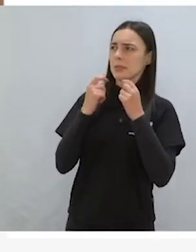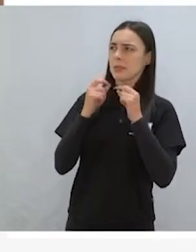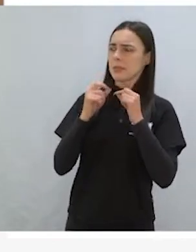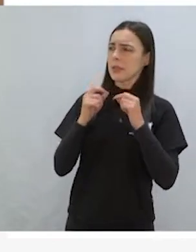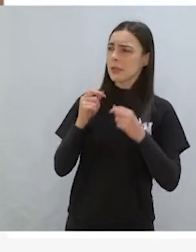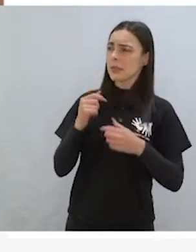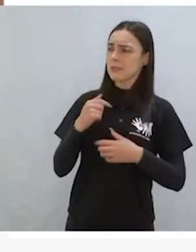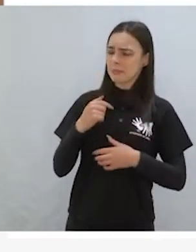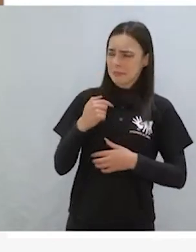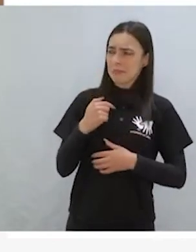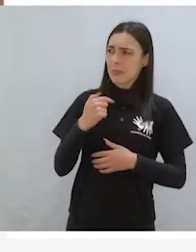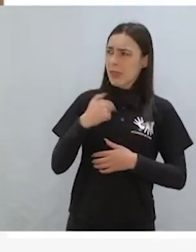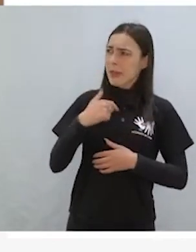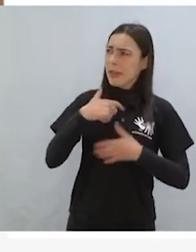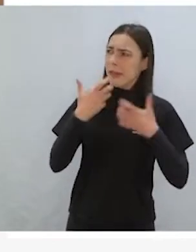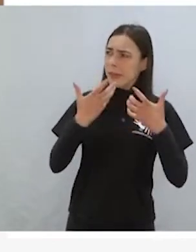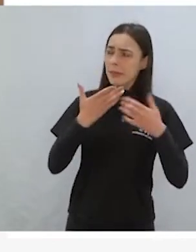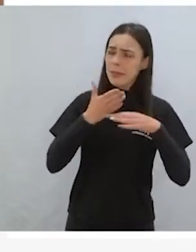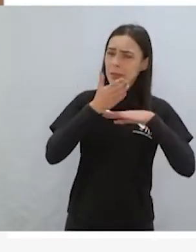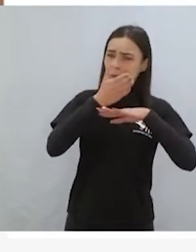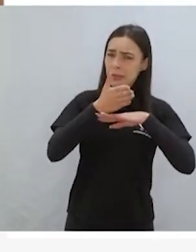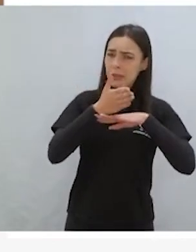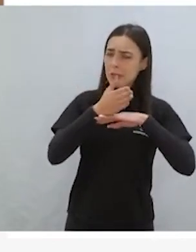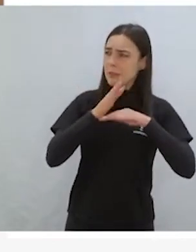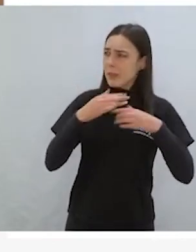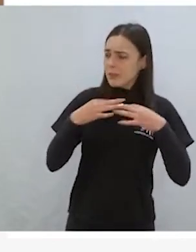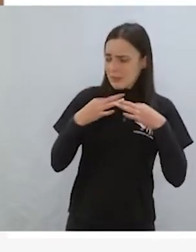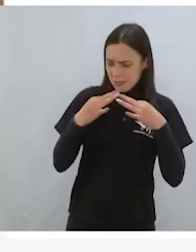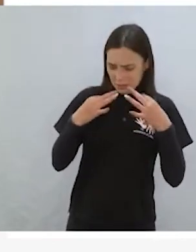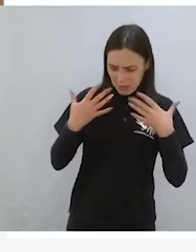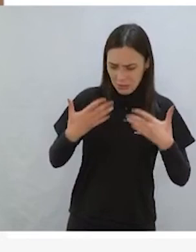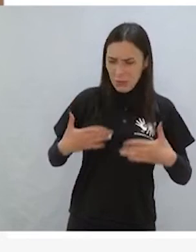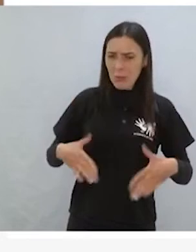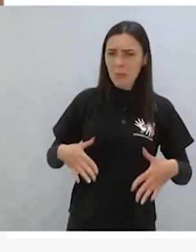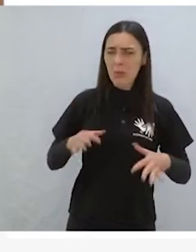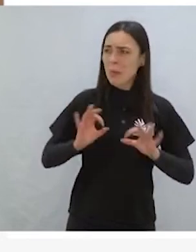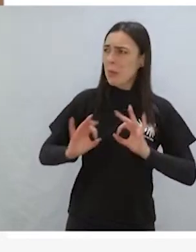jovem falou: "Eu bem que gostaria, mas com